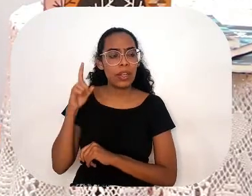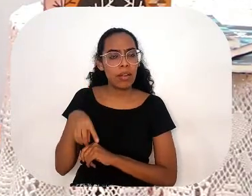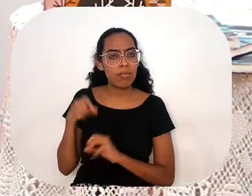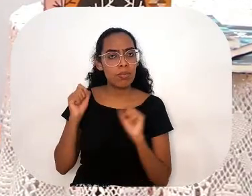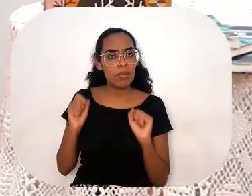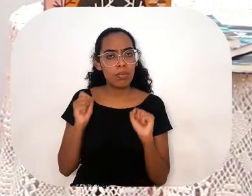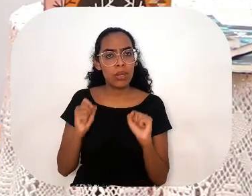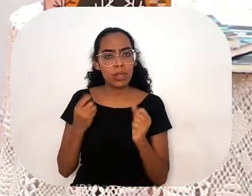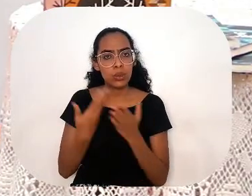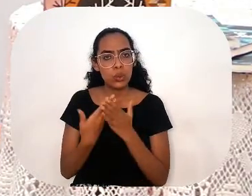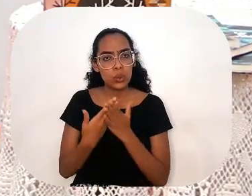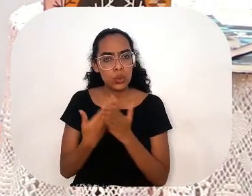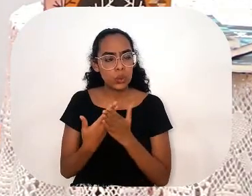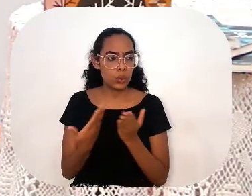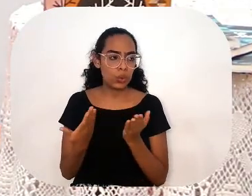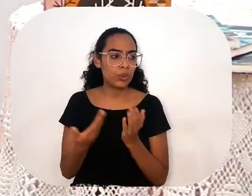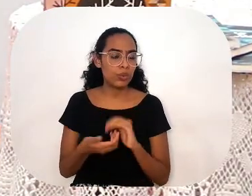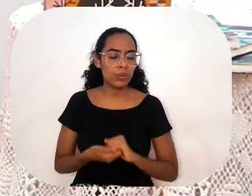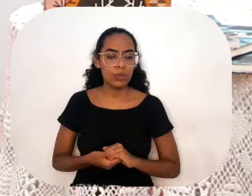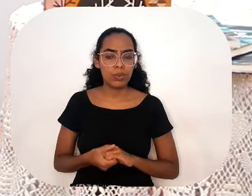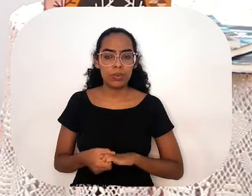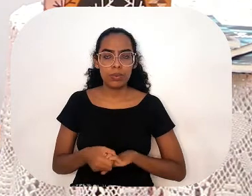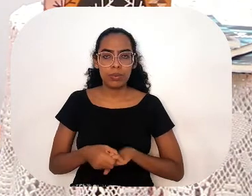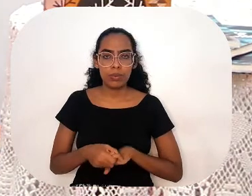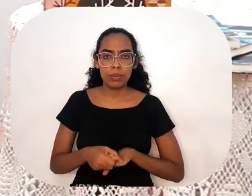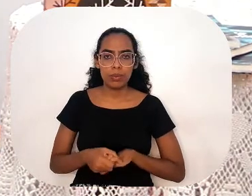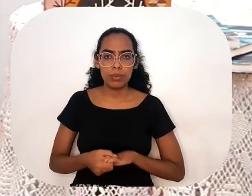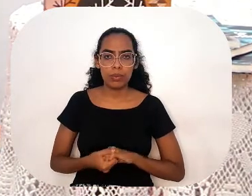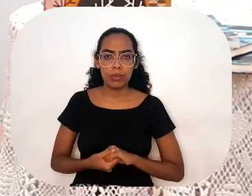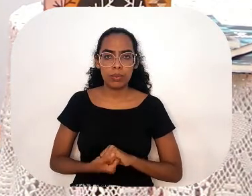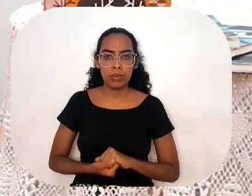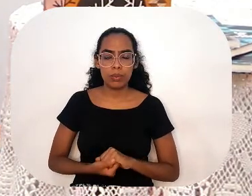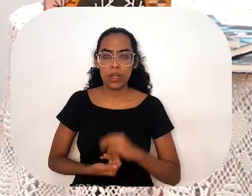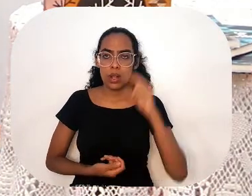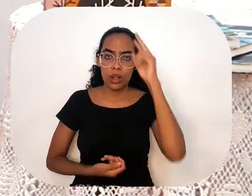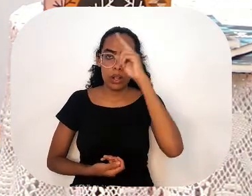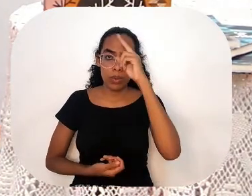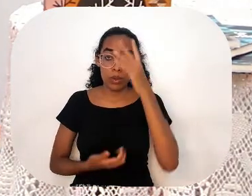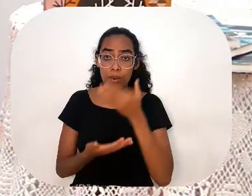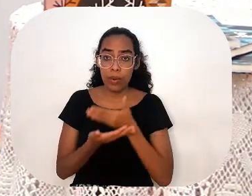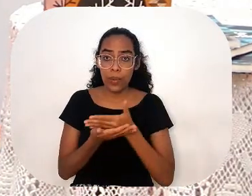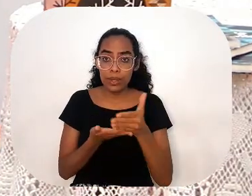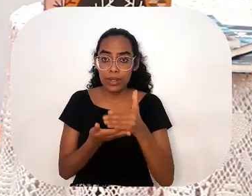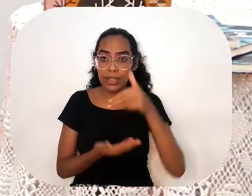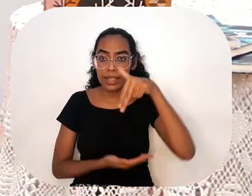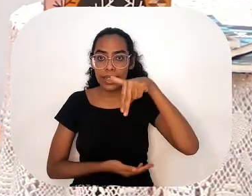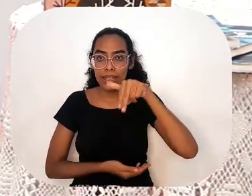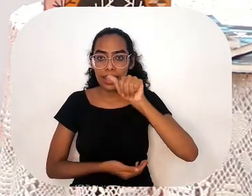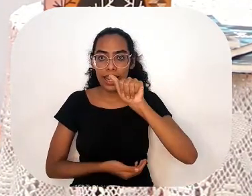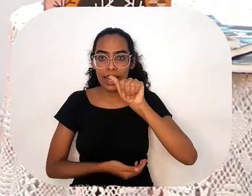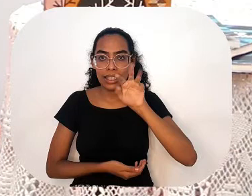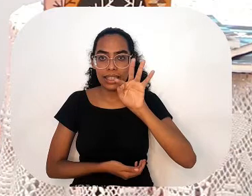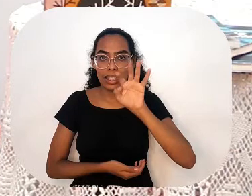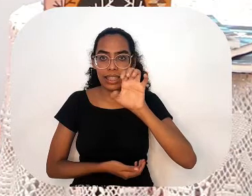que faz é pode ser estudado pela ciência Eu me lembro que eu comecei por exemplo com a na testa